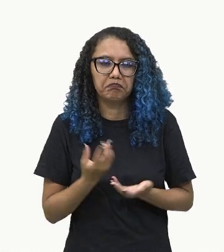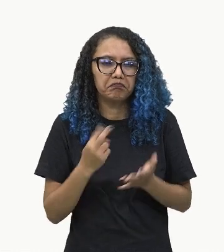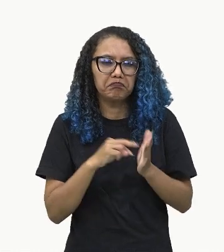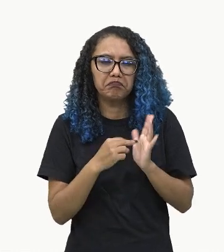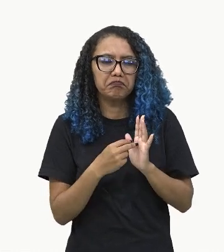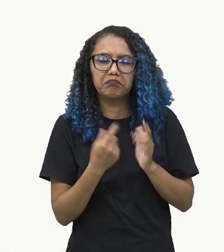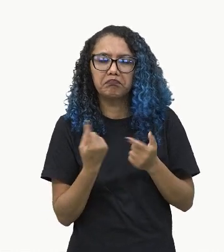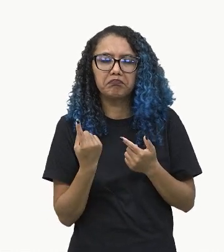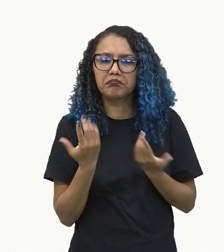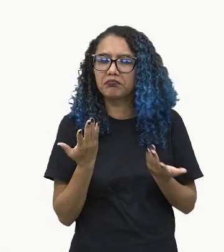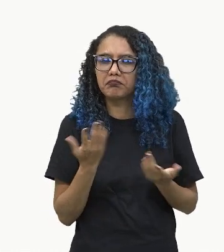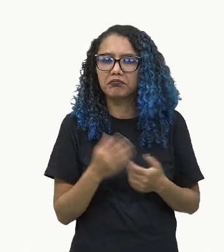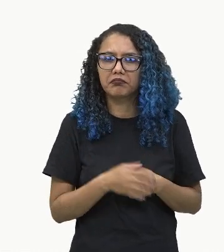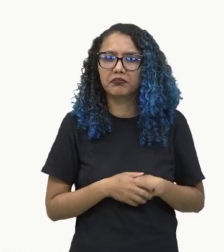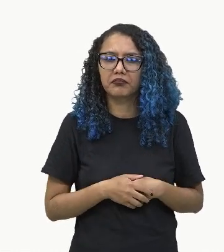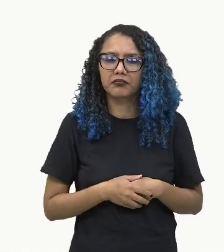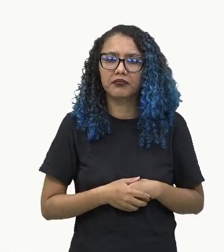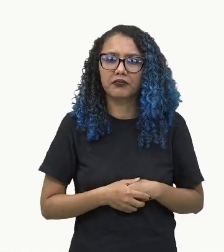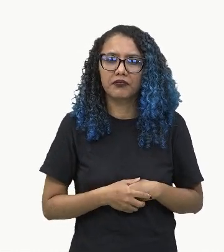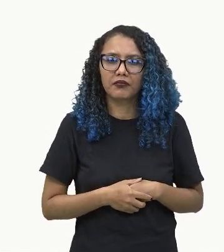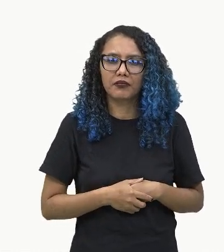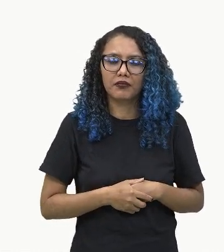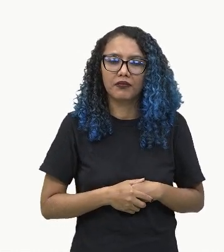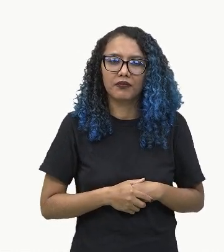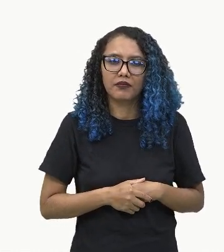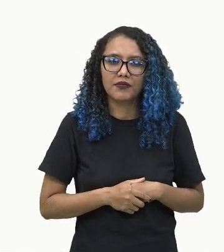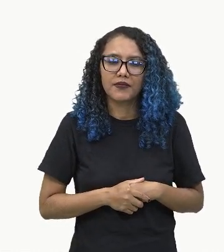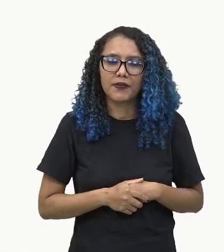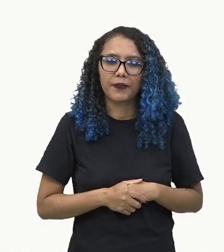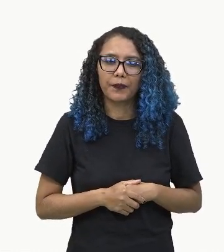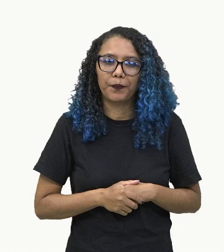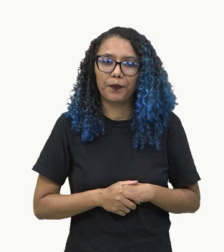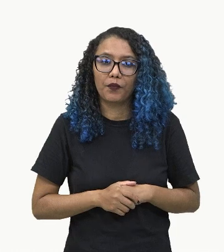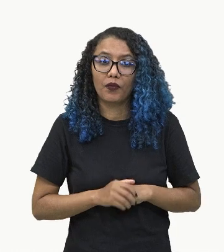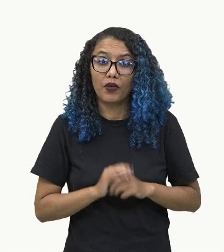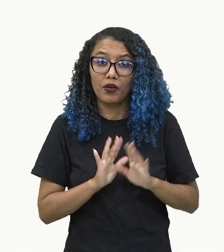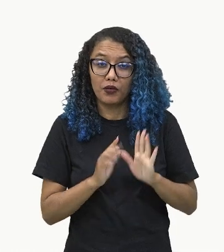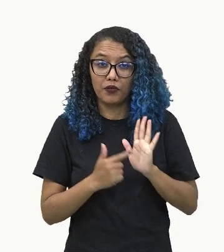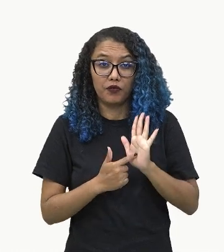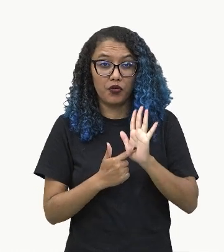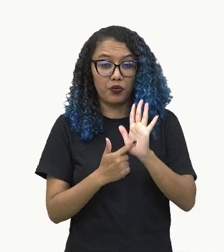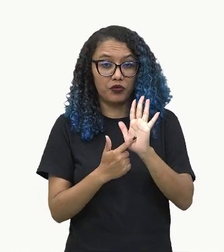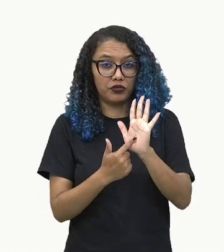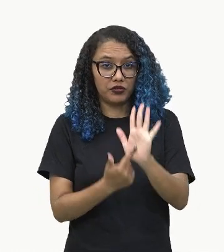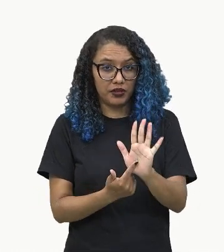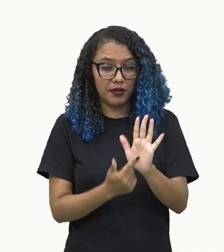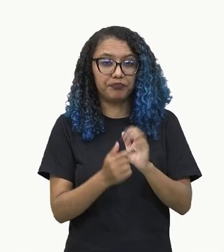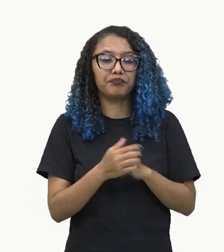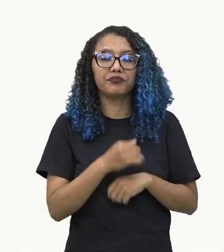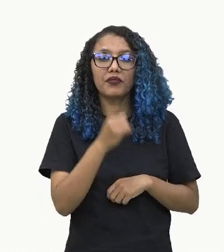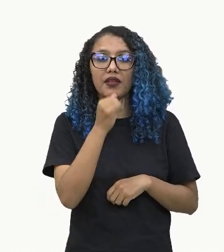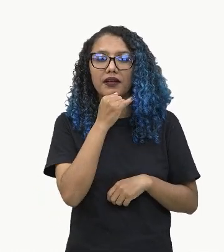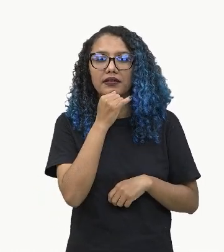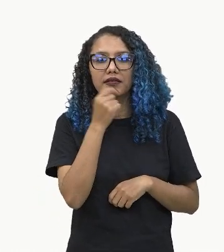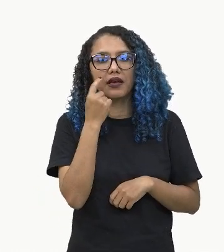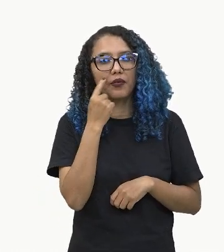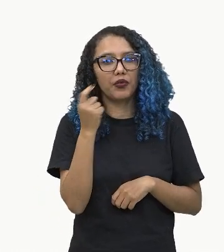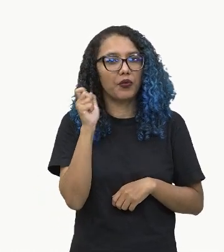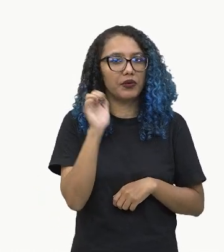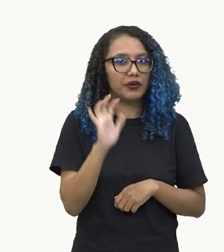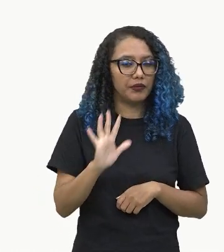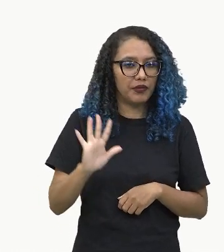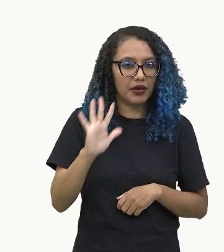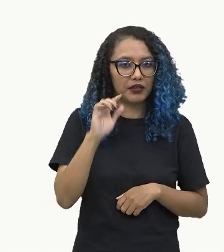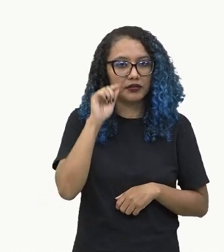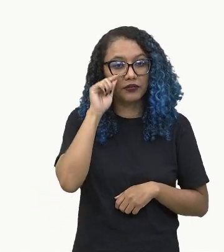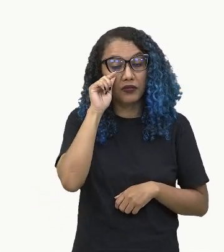quadrados? Então, vamos primeiro aqui fazer a nossa demonstração geometricamente. Tá? Então, a área